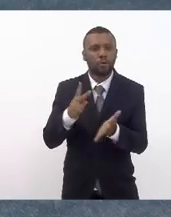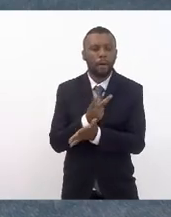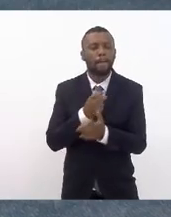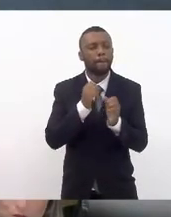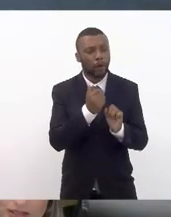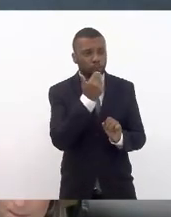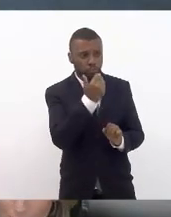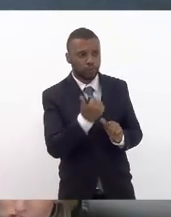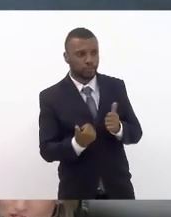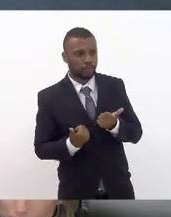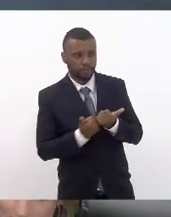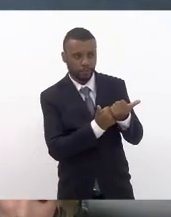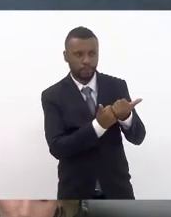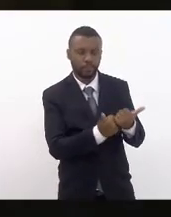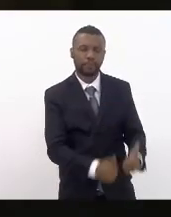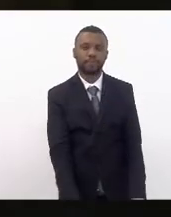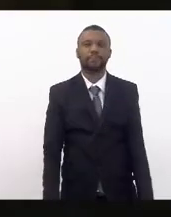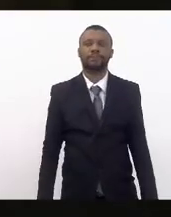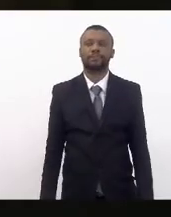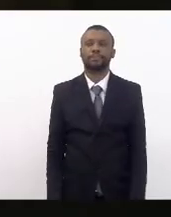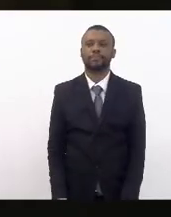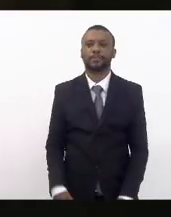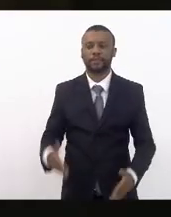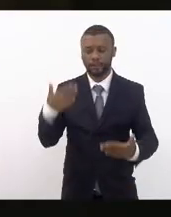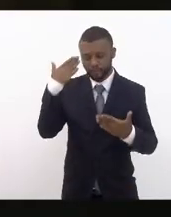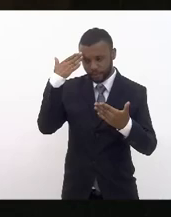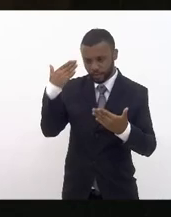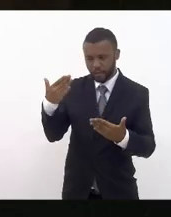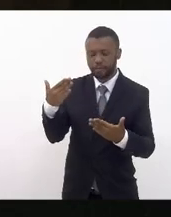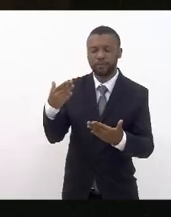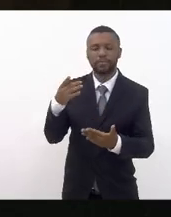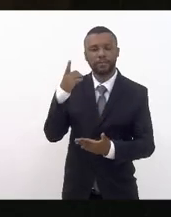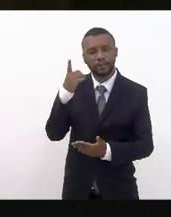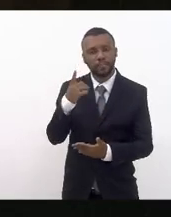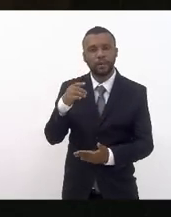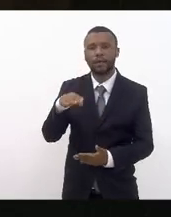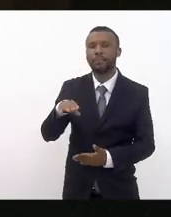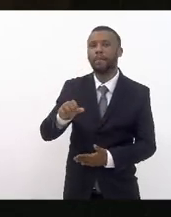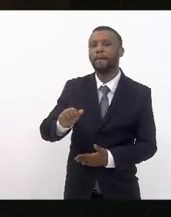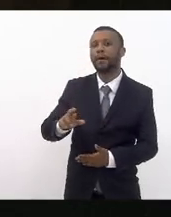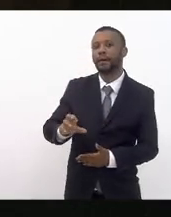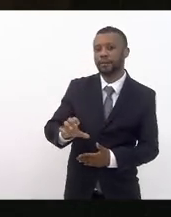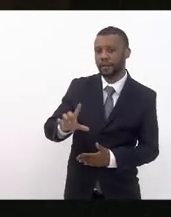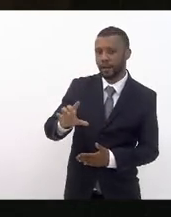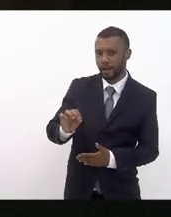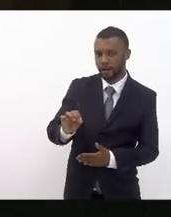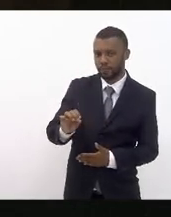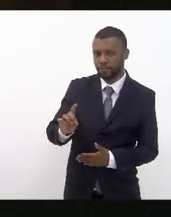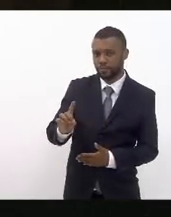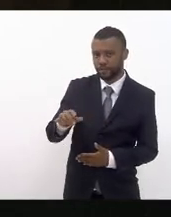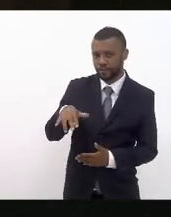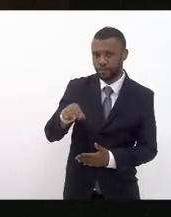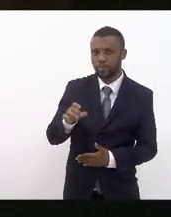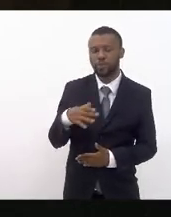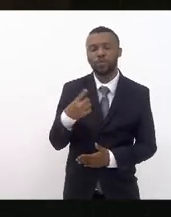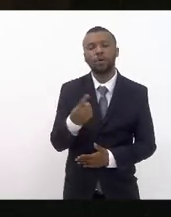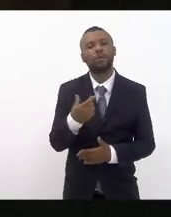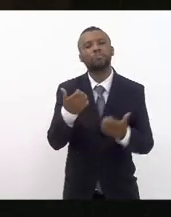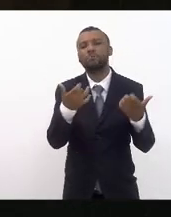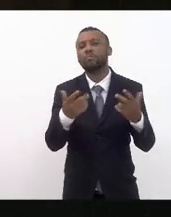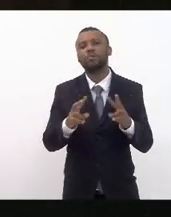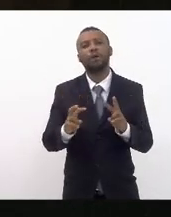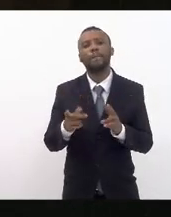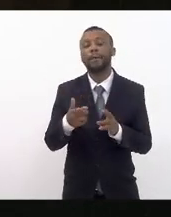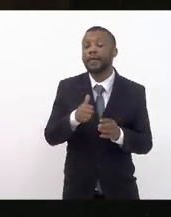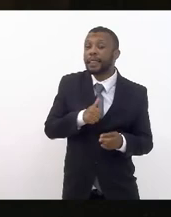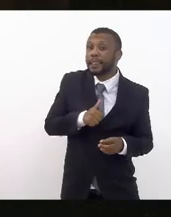comigo. Obrigada, deputado Marcelo, Dino. Nós estamos aqui falando de